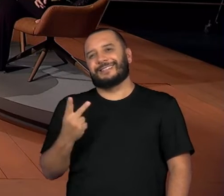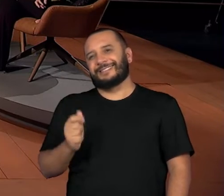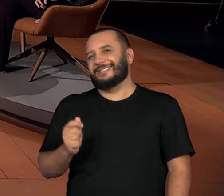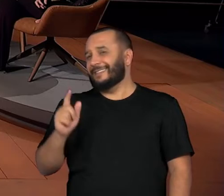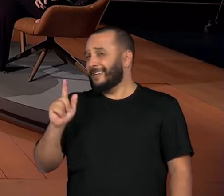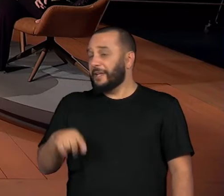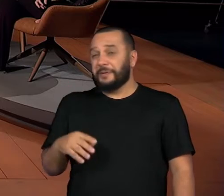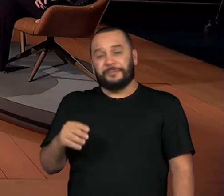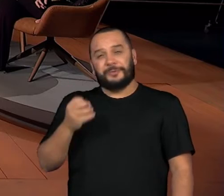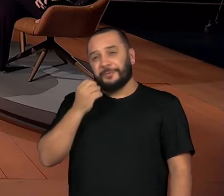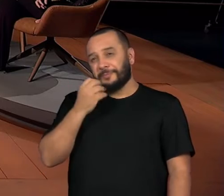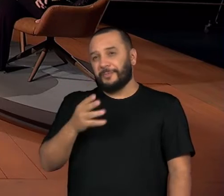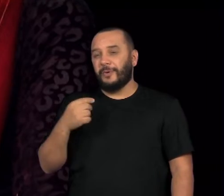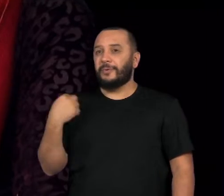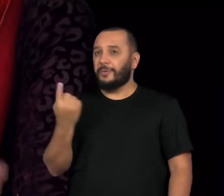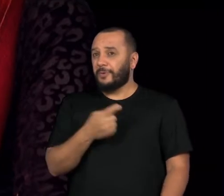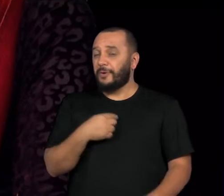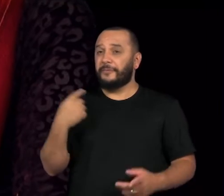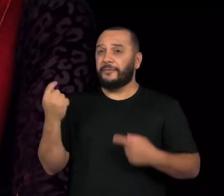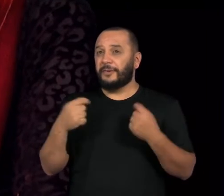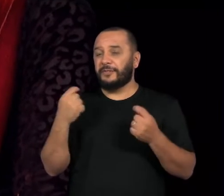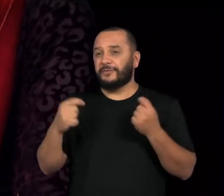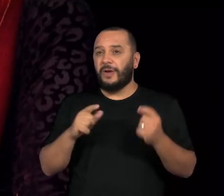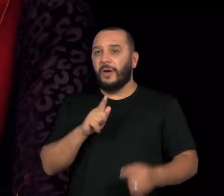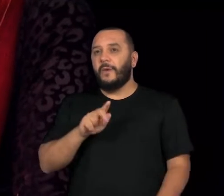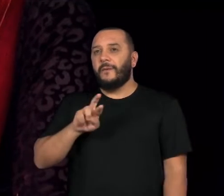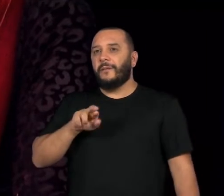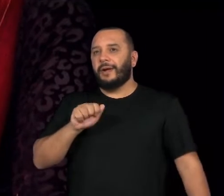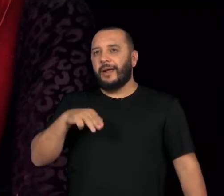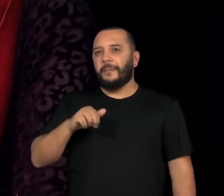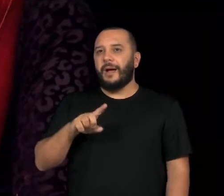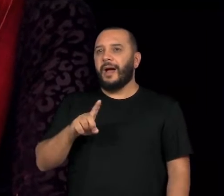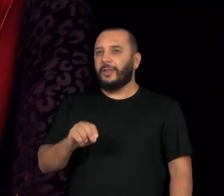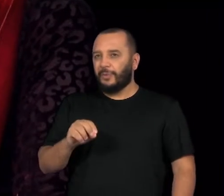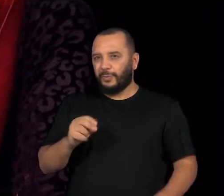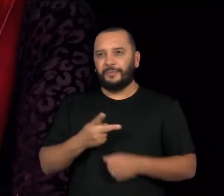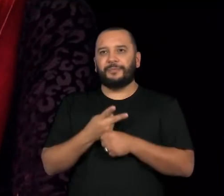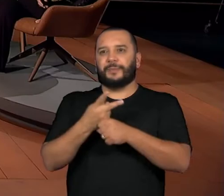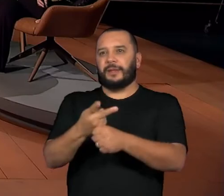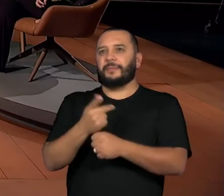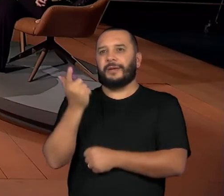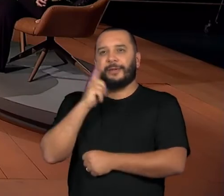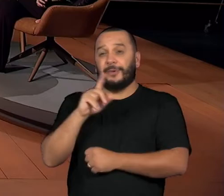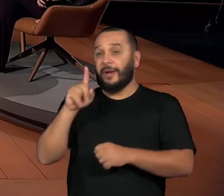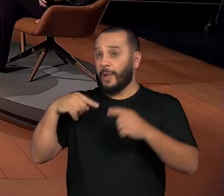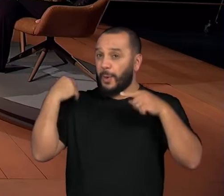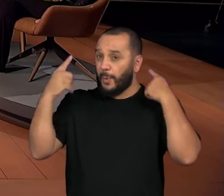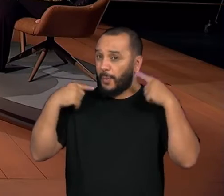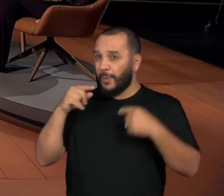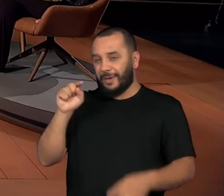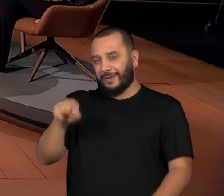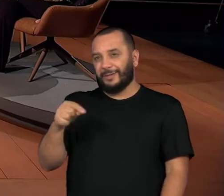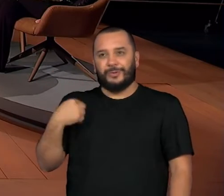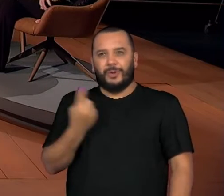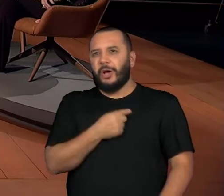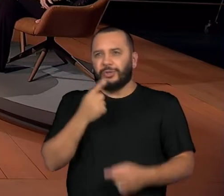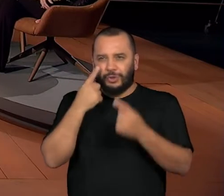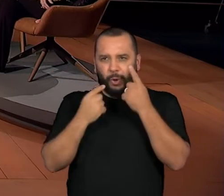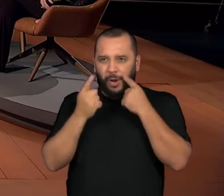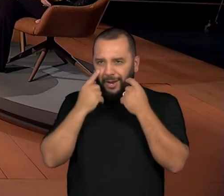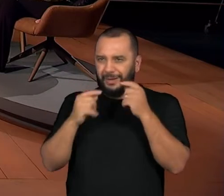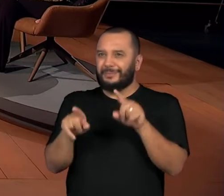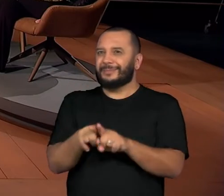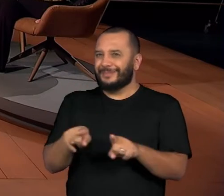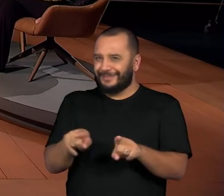ganhou gramado com tudo, assim, a gente ganhou tudo. Era uma loucura aquilo. Foi lindo demais, choramos muito,